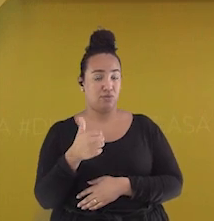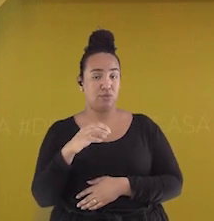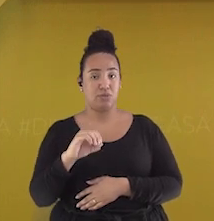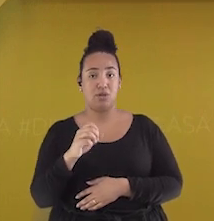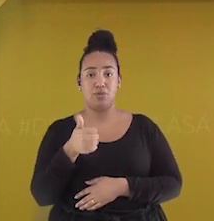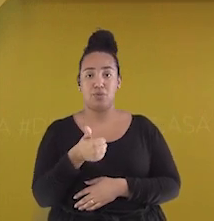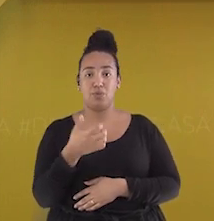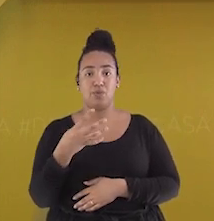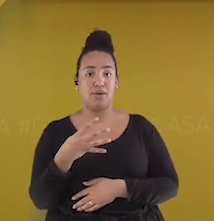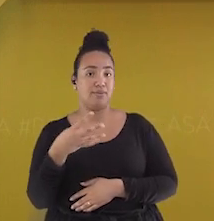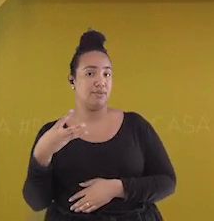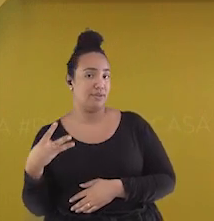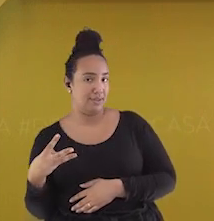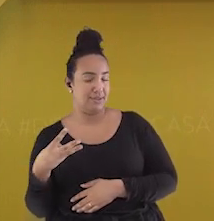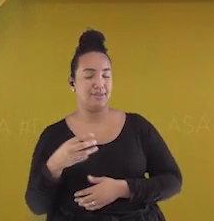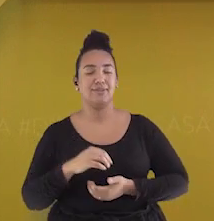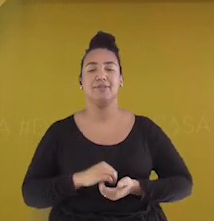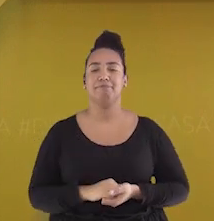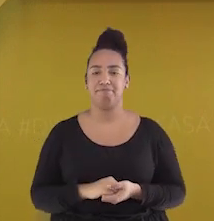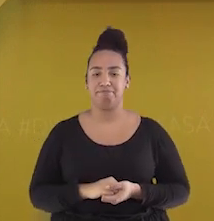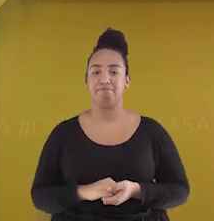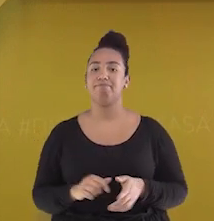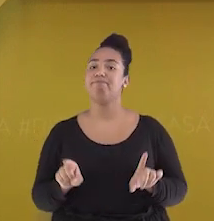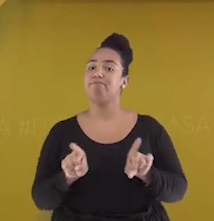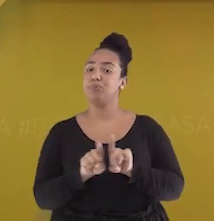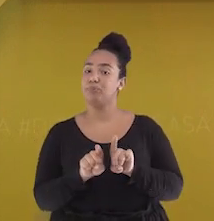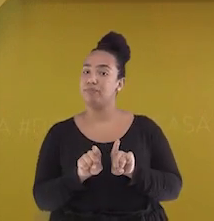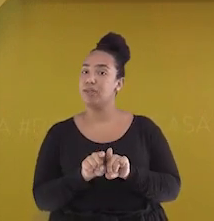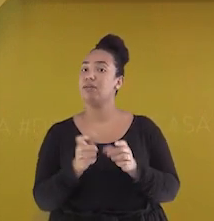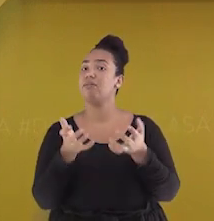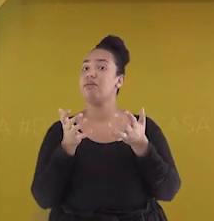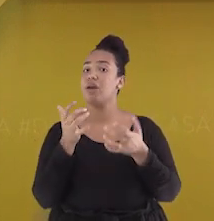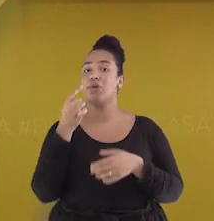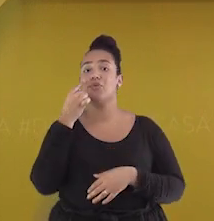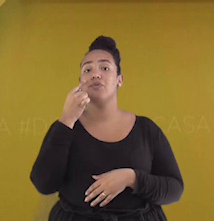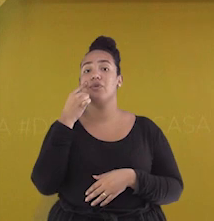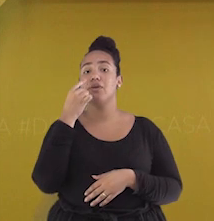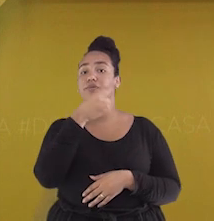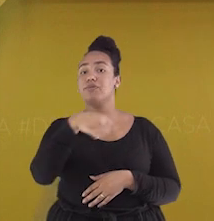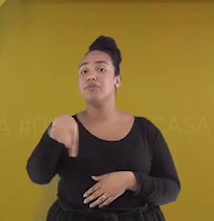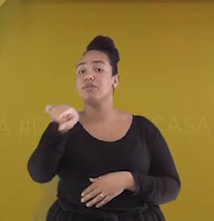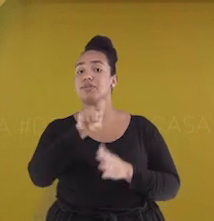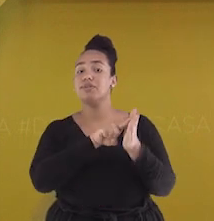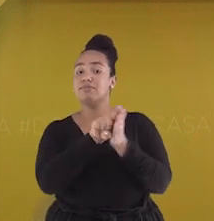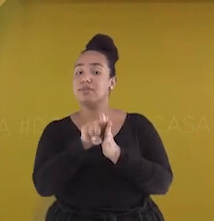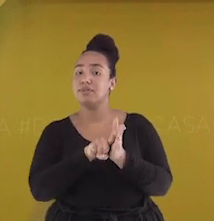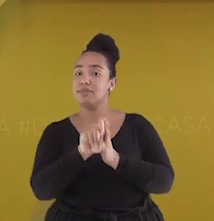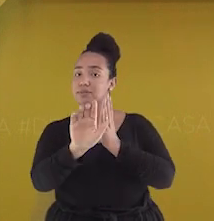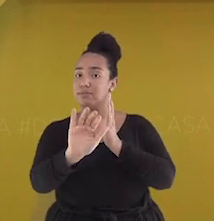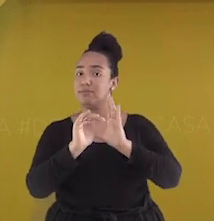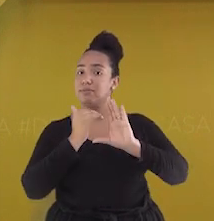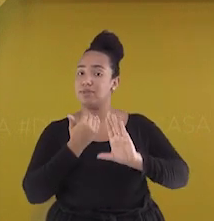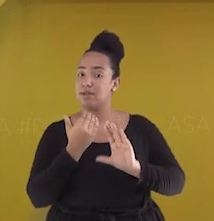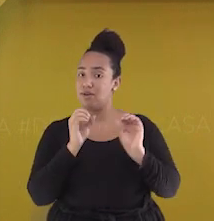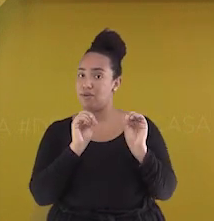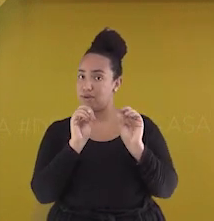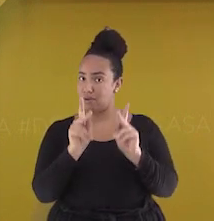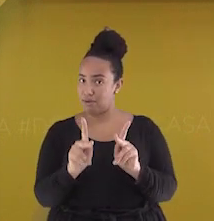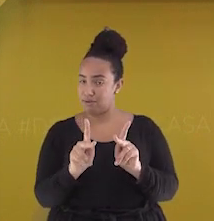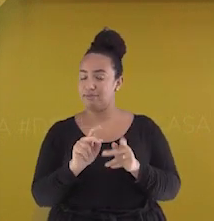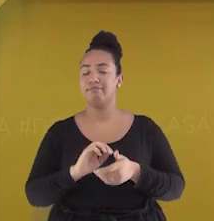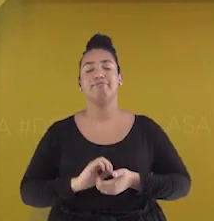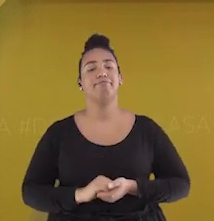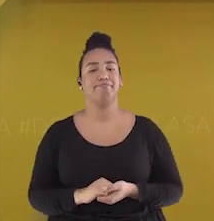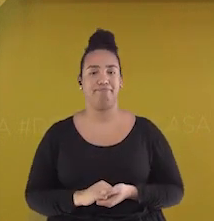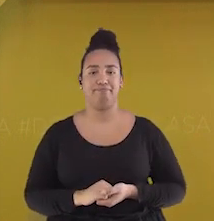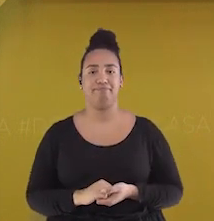661 0143. Também quero receber por lá o resultado da pesquisa que você deve fazer